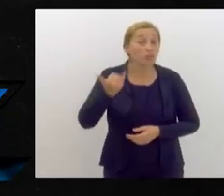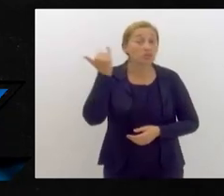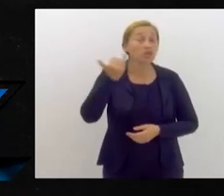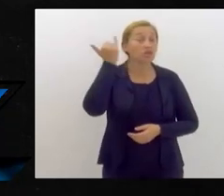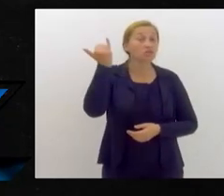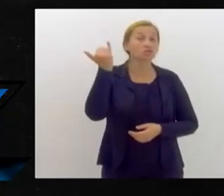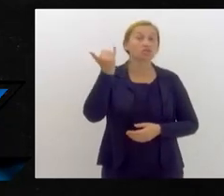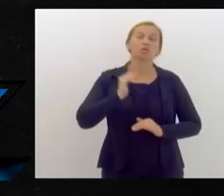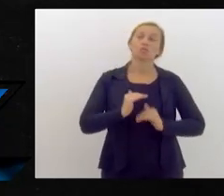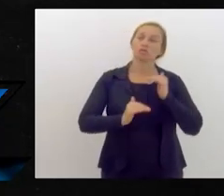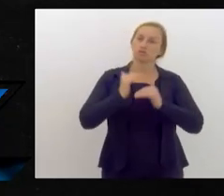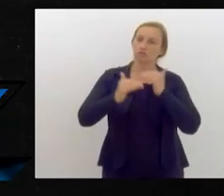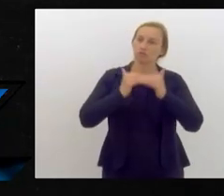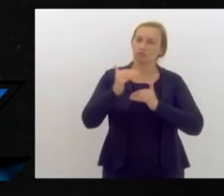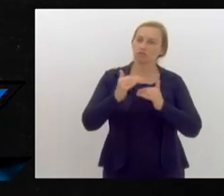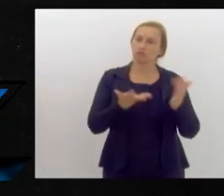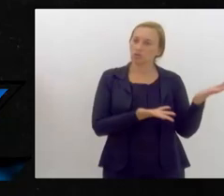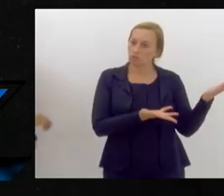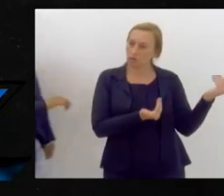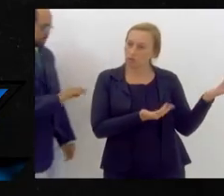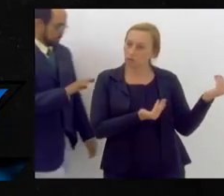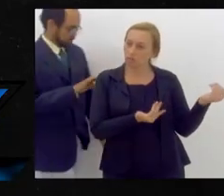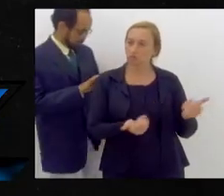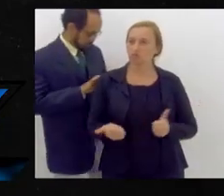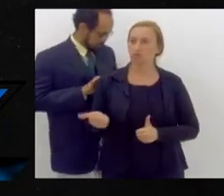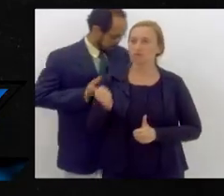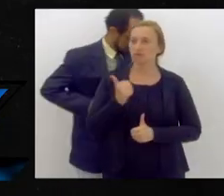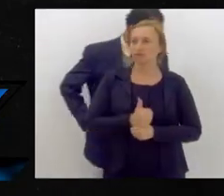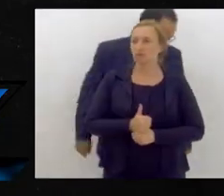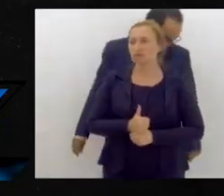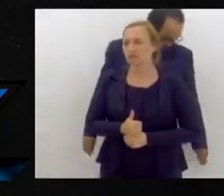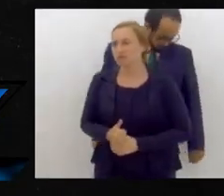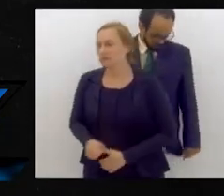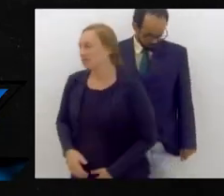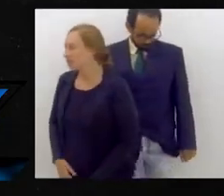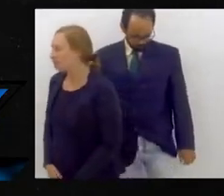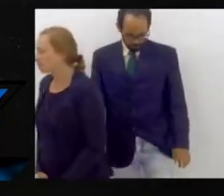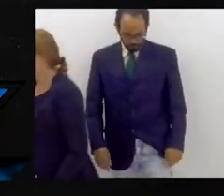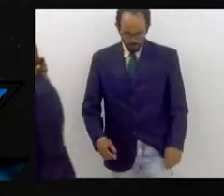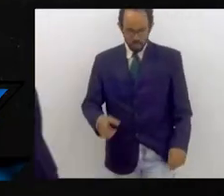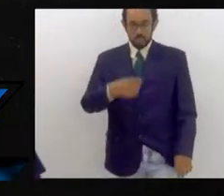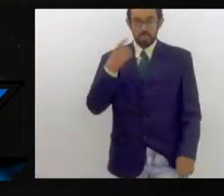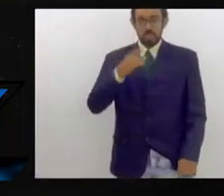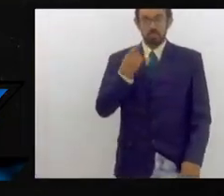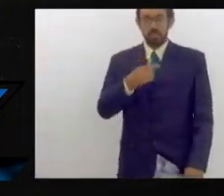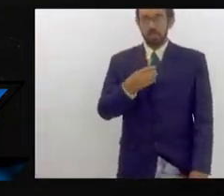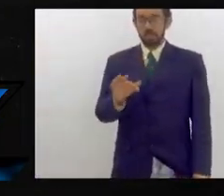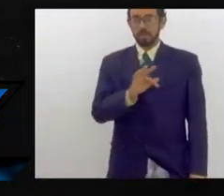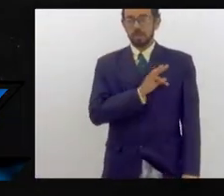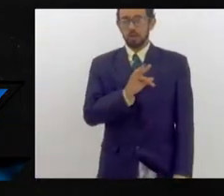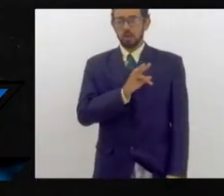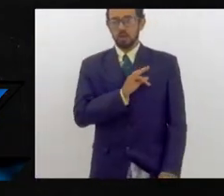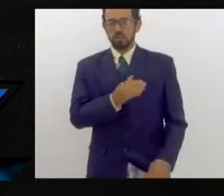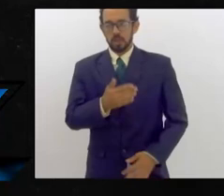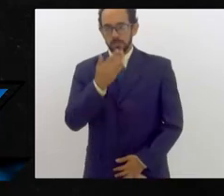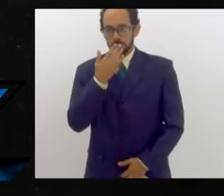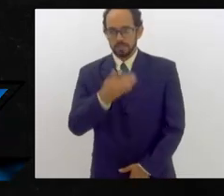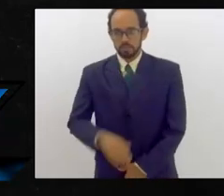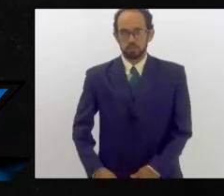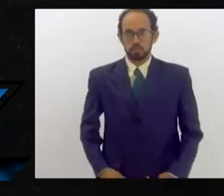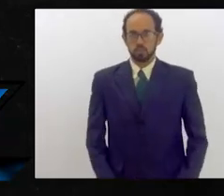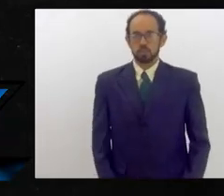para o desenvolvimento da nossa juventude a deputada Marta Rocha solicitou e nós vamos estar fazendo uma audiência